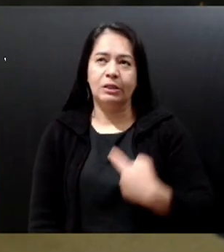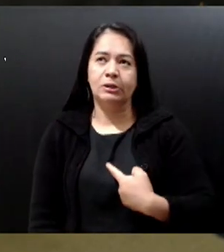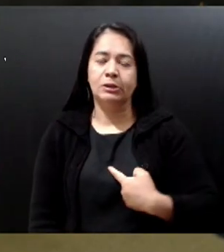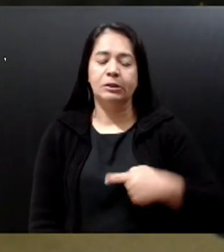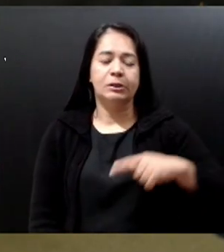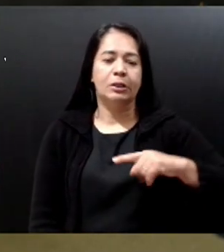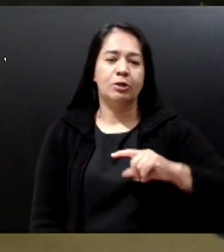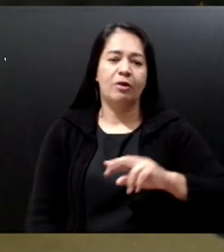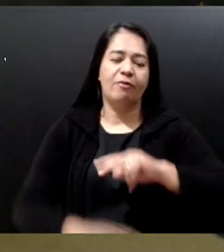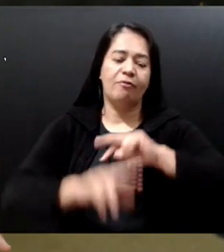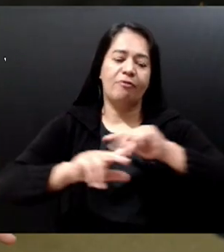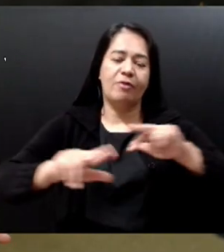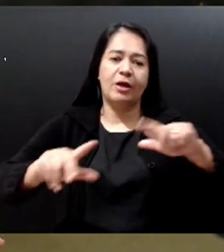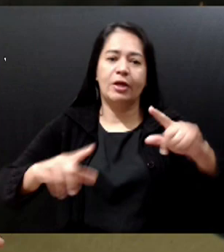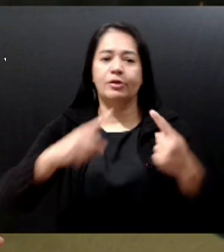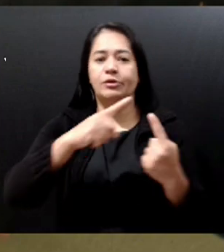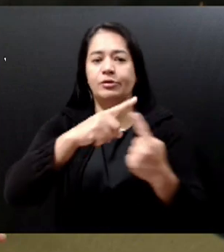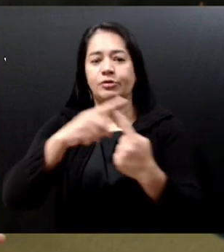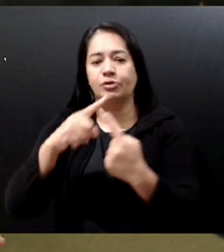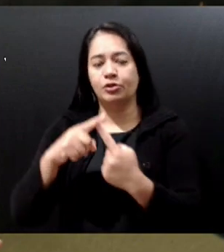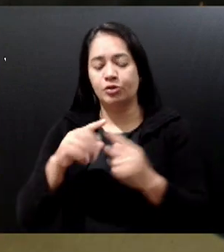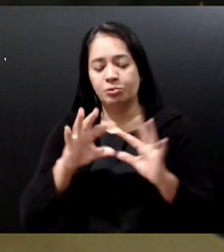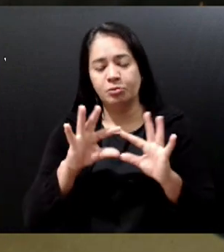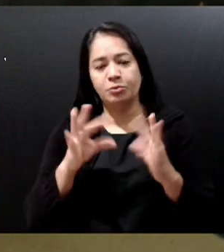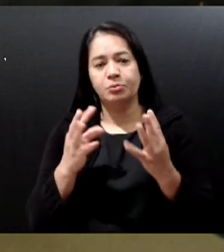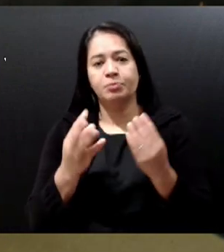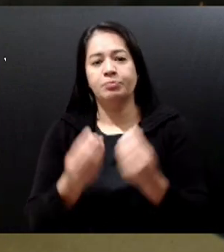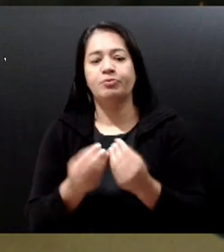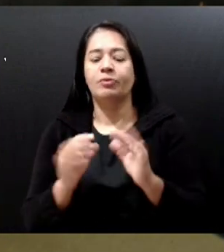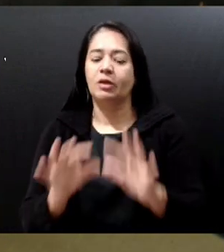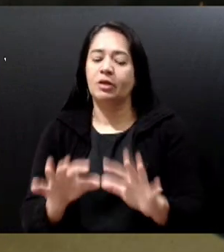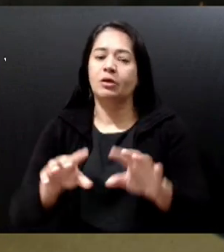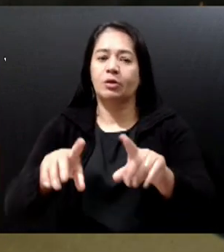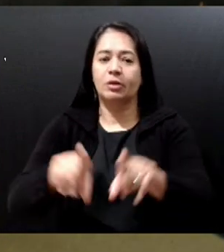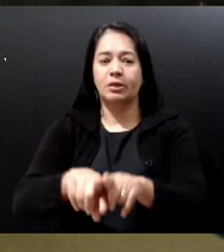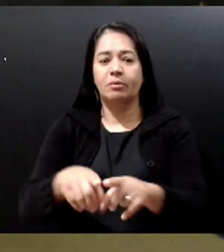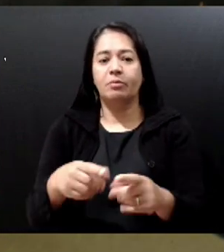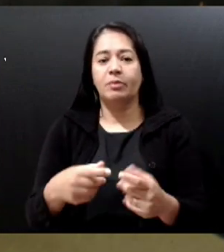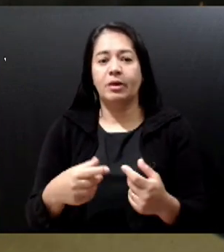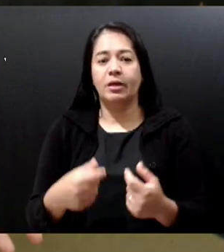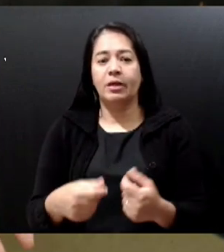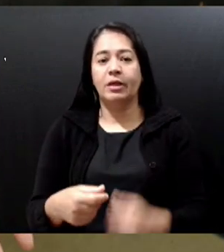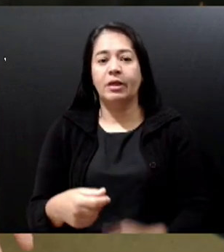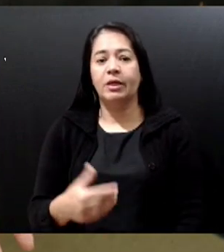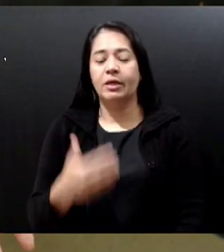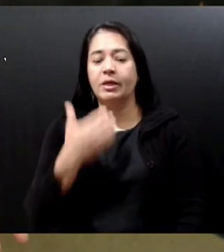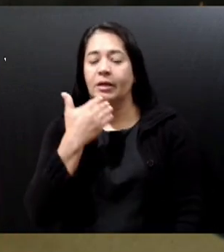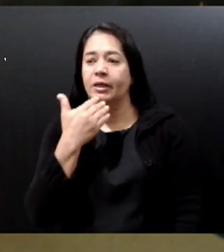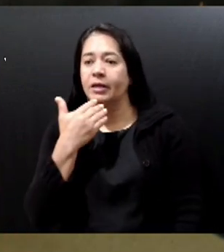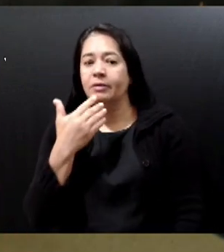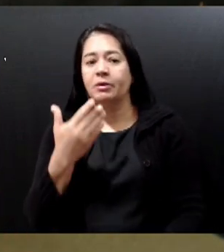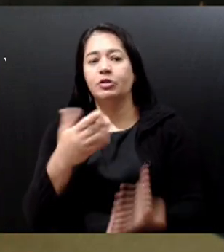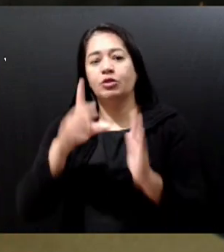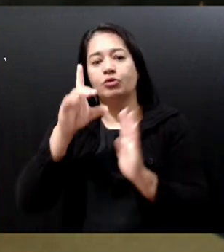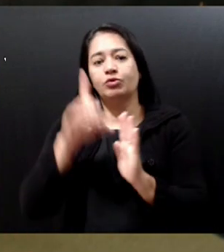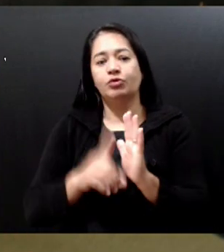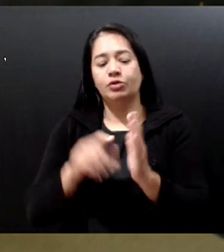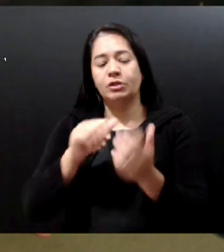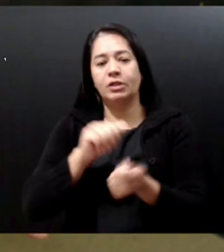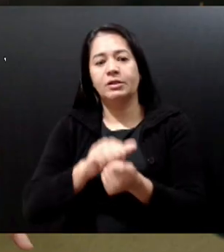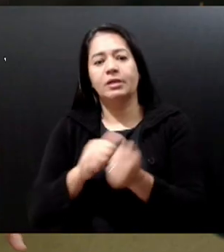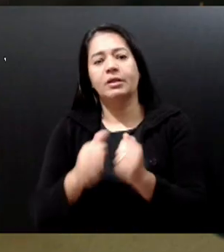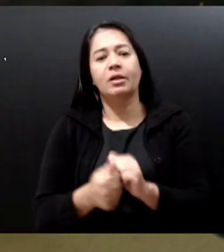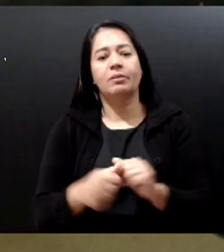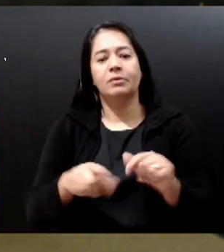nos arranjos familiares e isso também exige que a sociedade e também o direito se adaptem. Segundo os dados